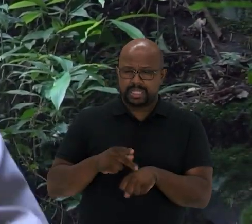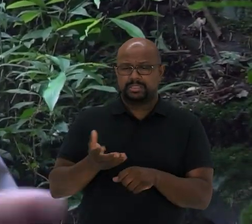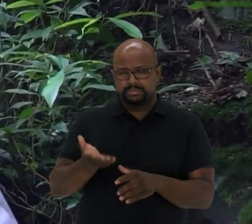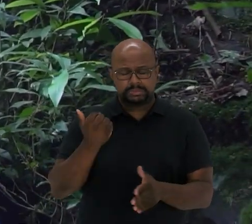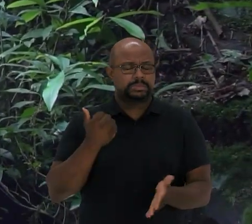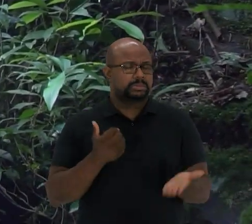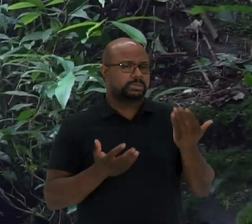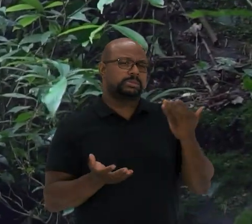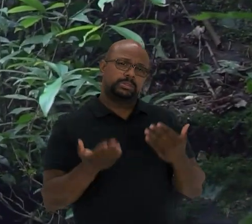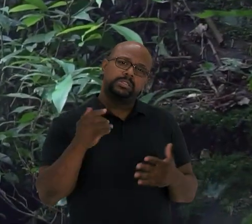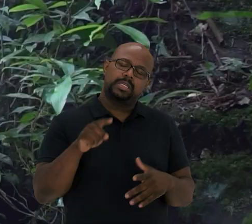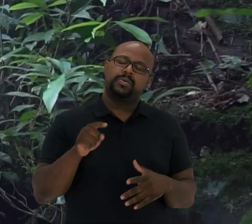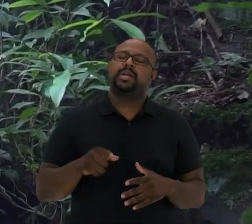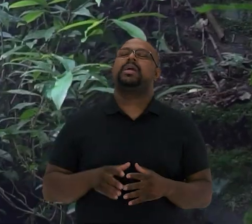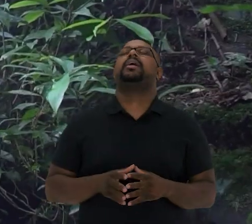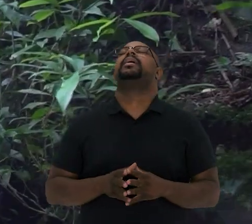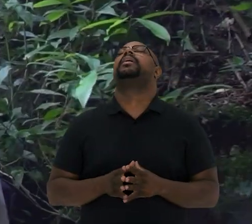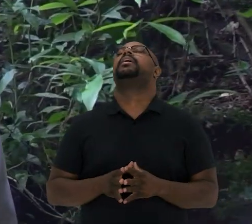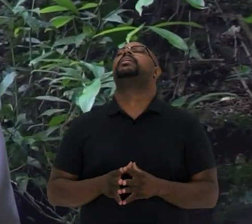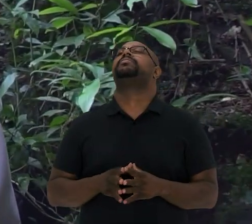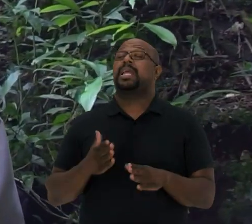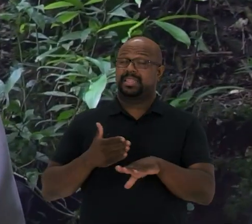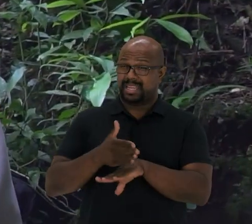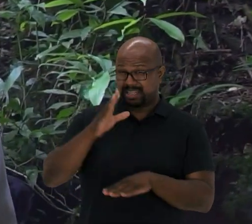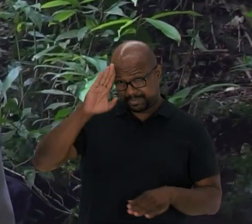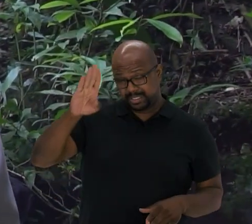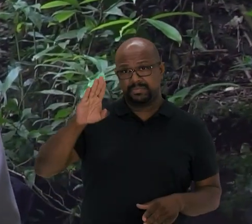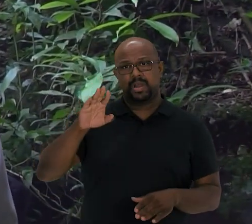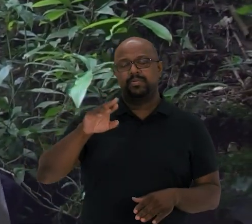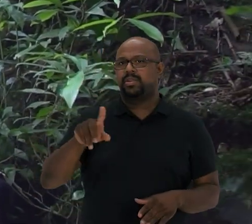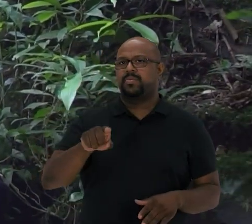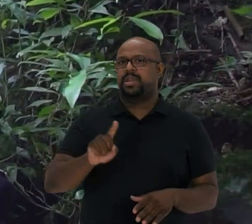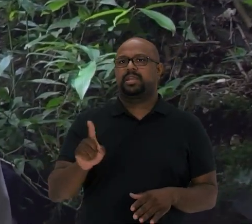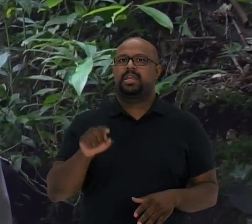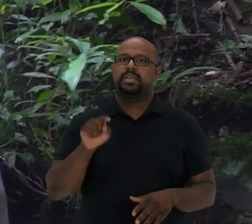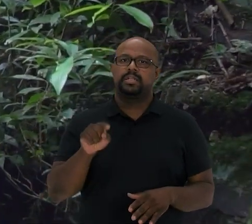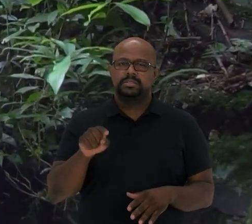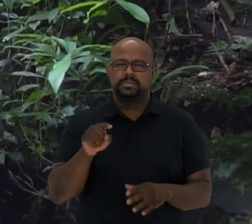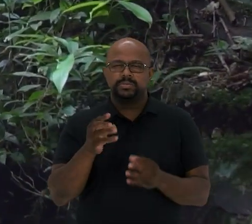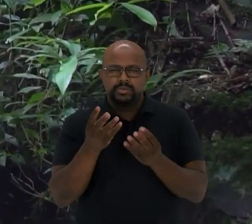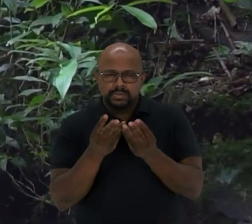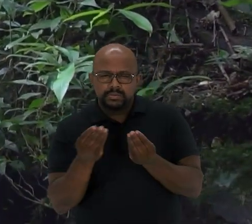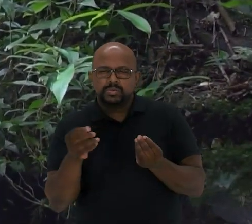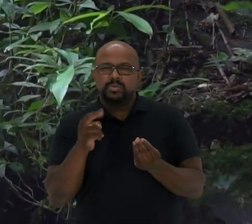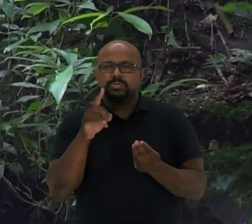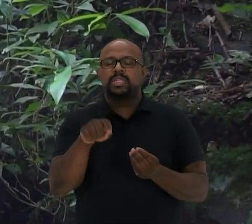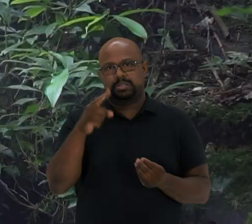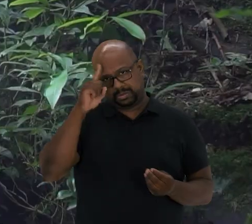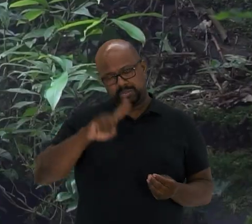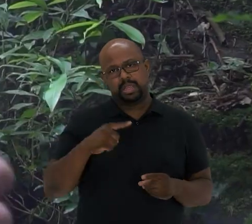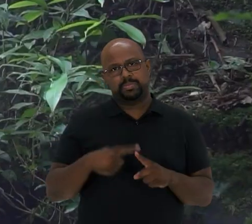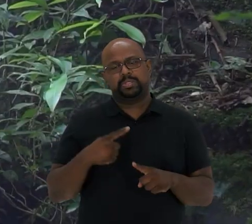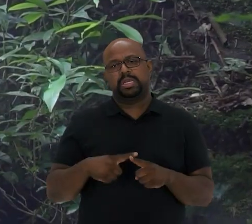pedra que foi retirado de dentro aqui, né? Então a entrada principal não é aqui. Aqui era tipo suspiro e numa que